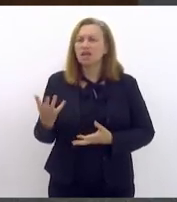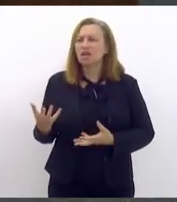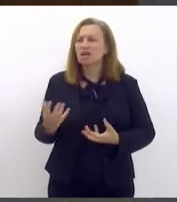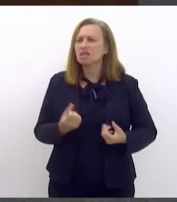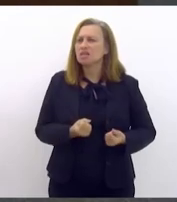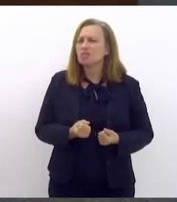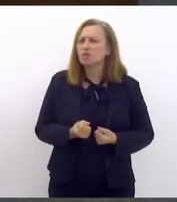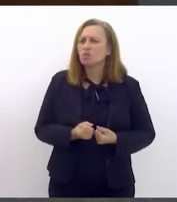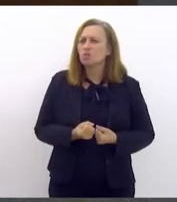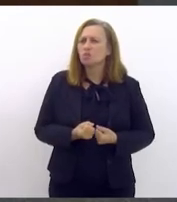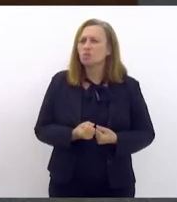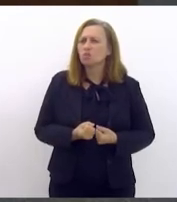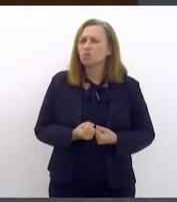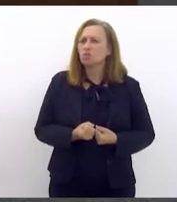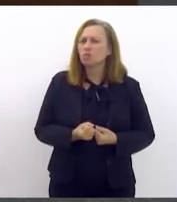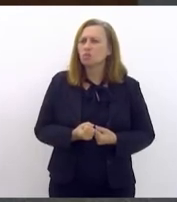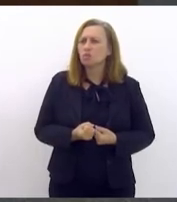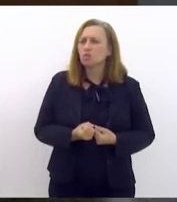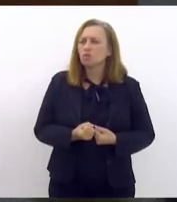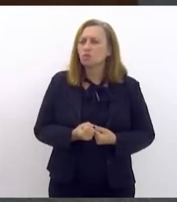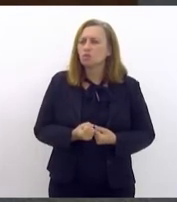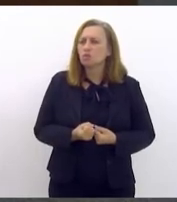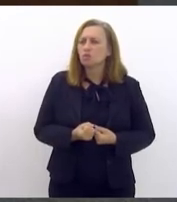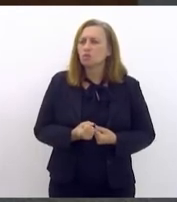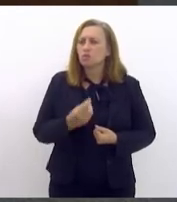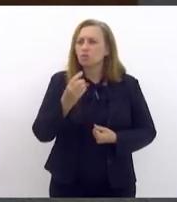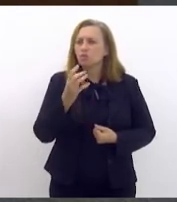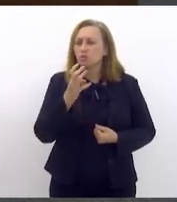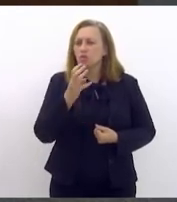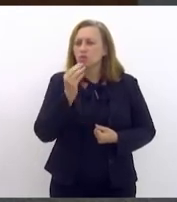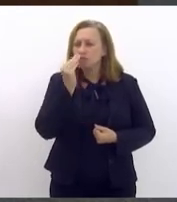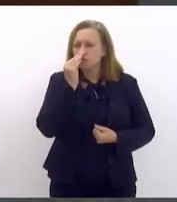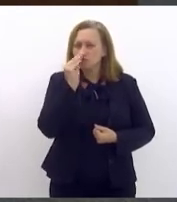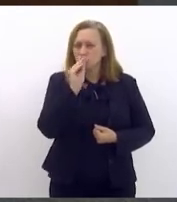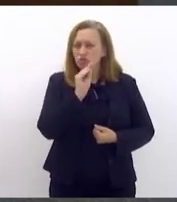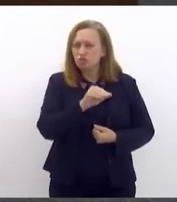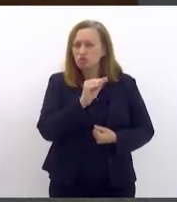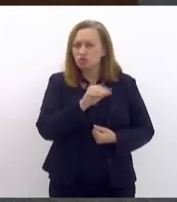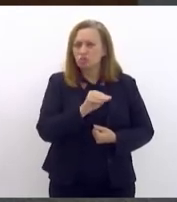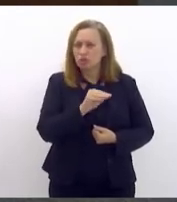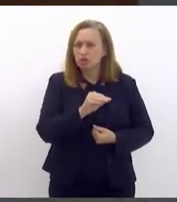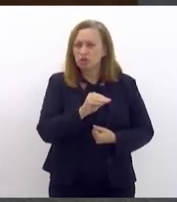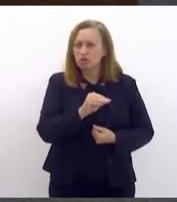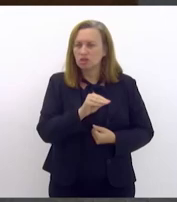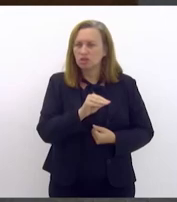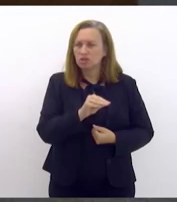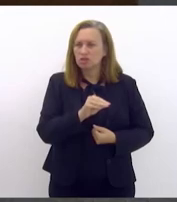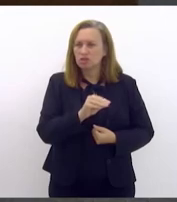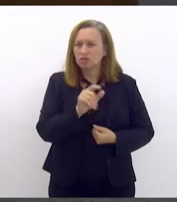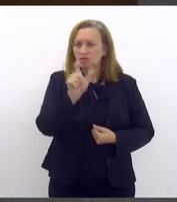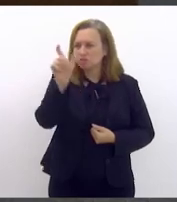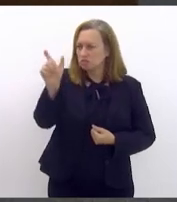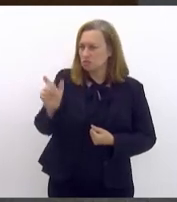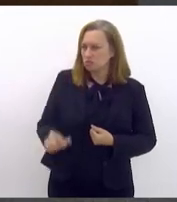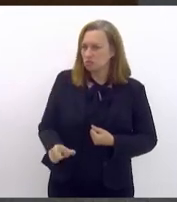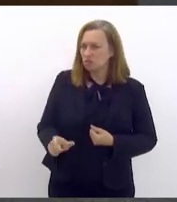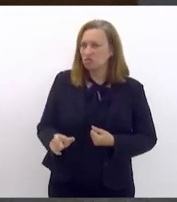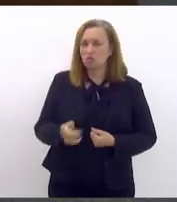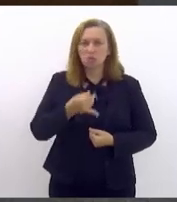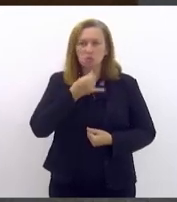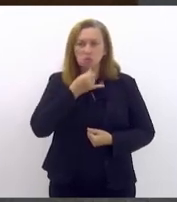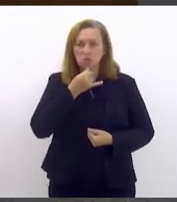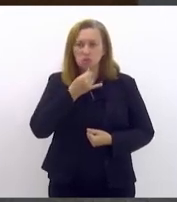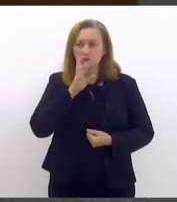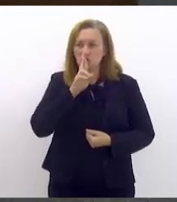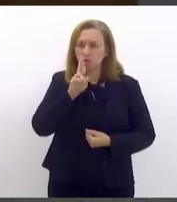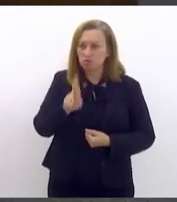lá uma ofensa de uma correligionária, alguma coisa assim, e ficou chateada e